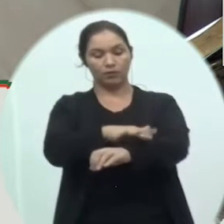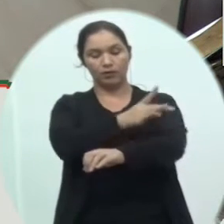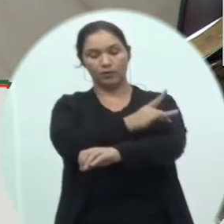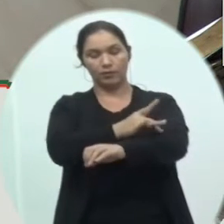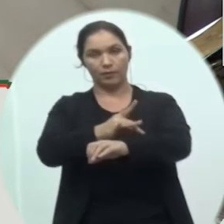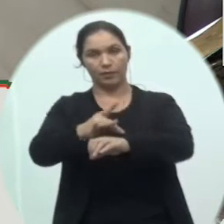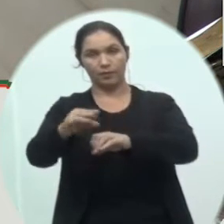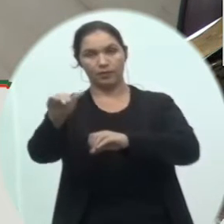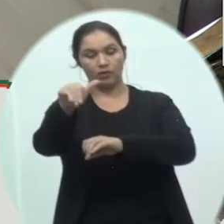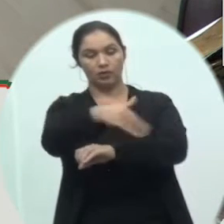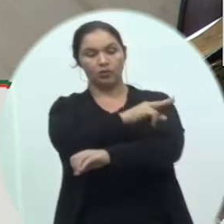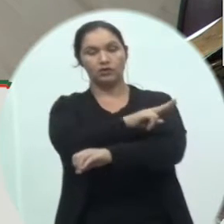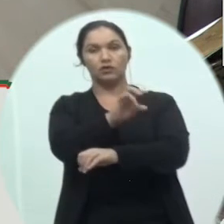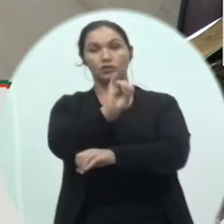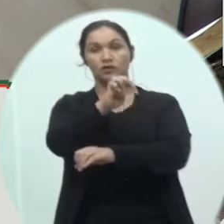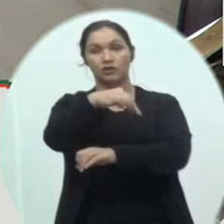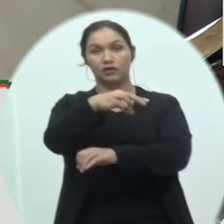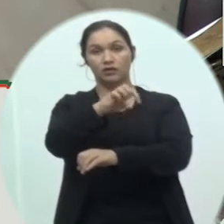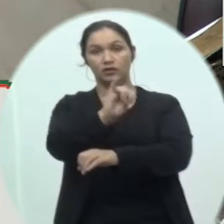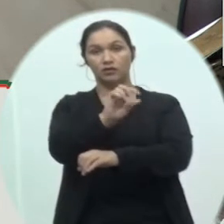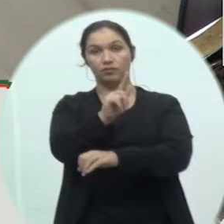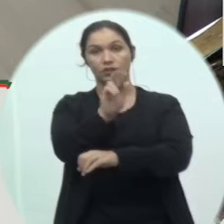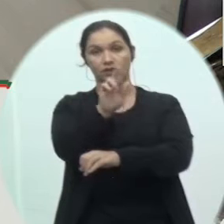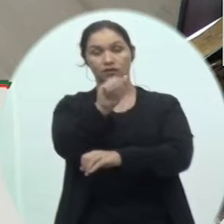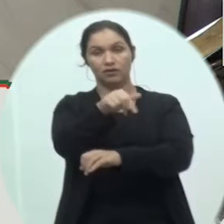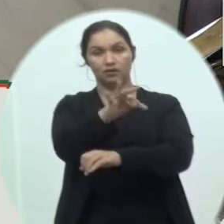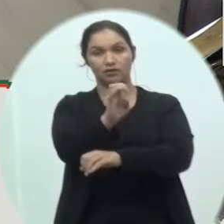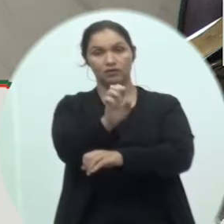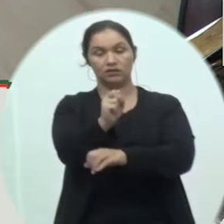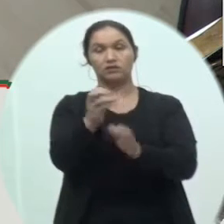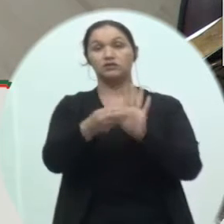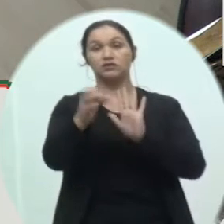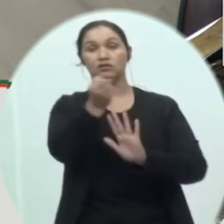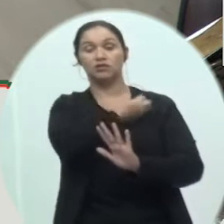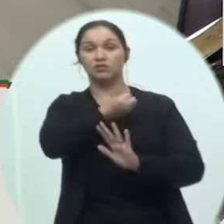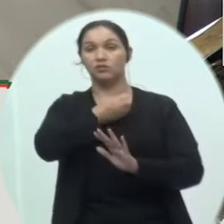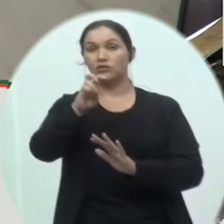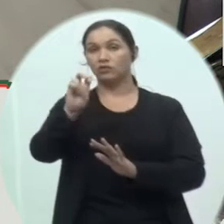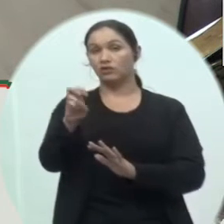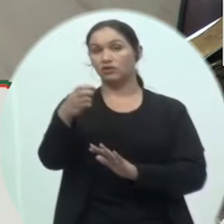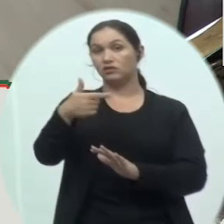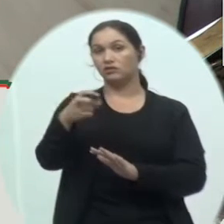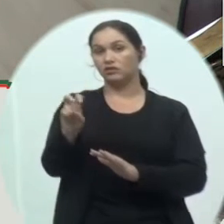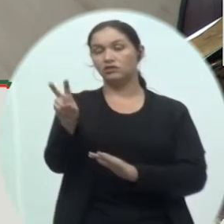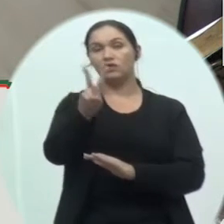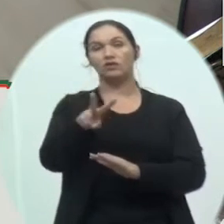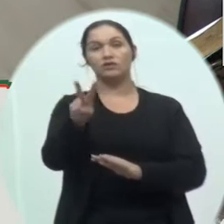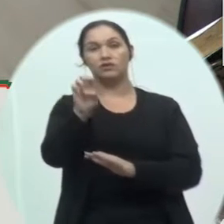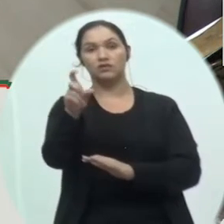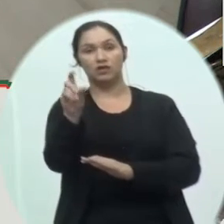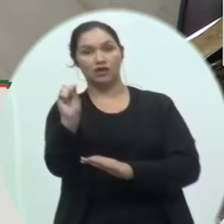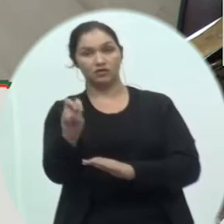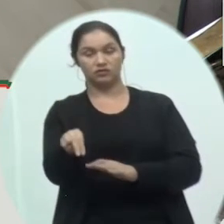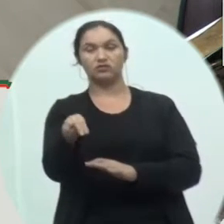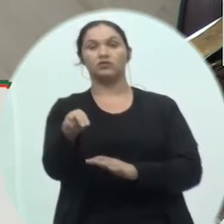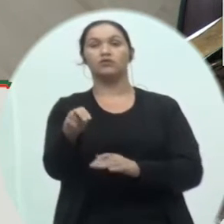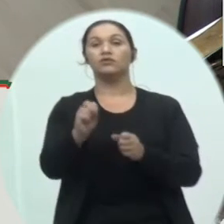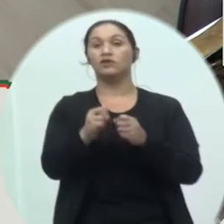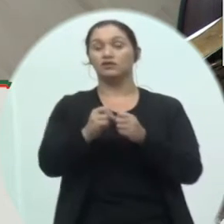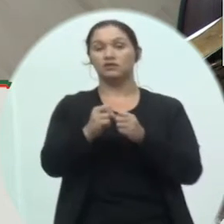dos Imigrantes, distrito do Rio Maina. Indicação número 525/2019, de autoria do vereador Edson Aurélio,